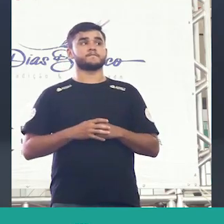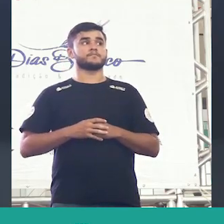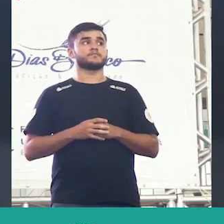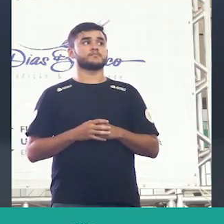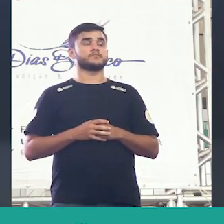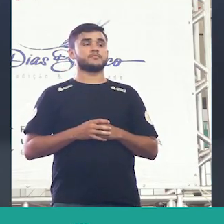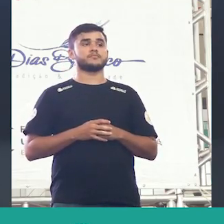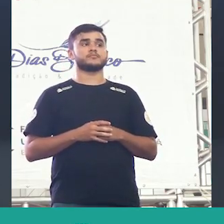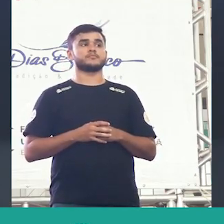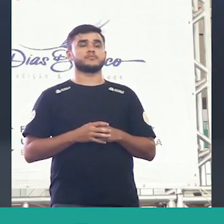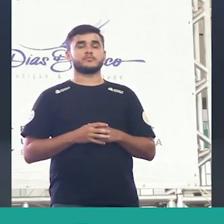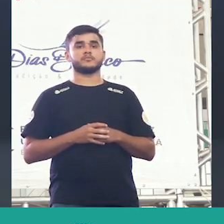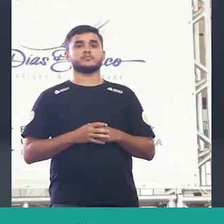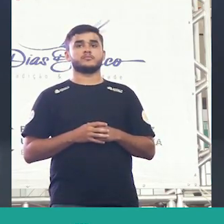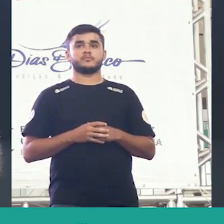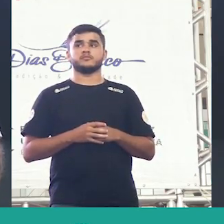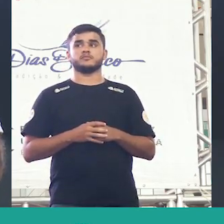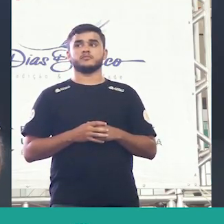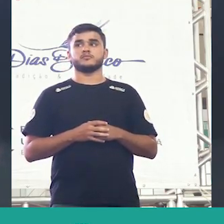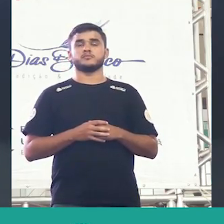questão.